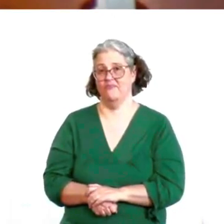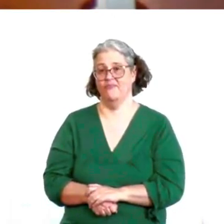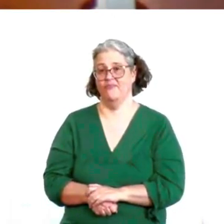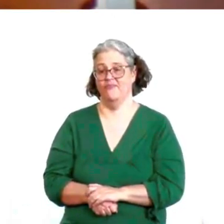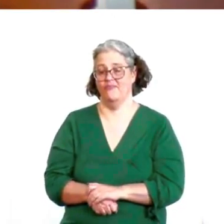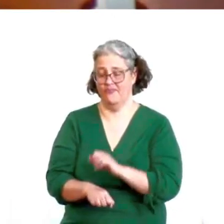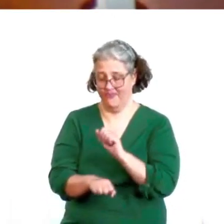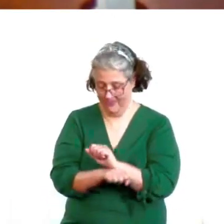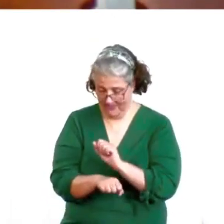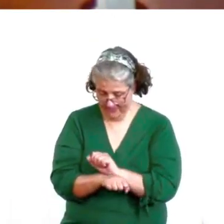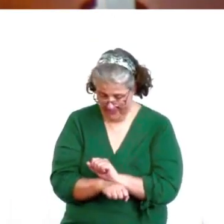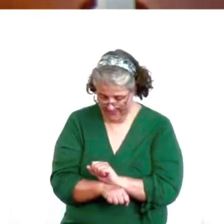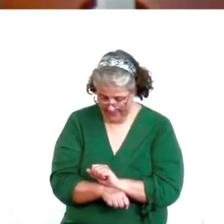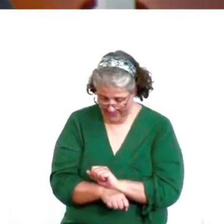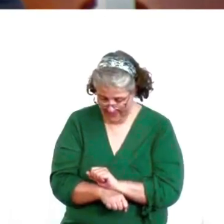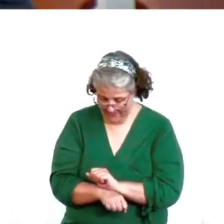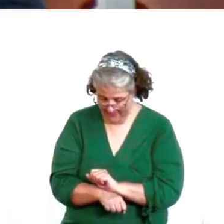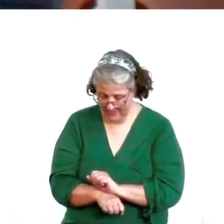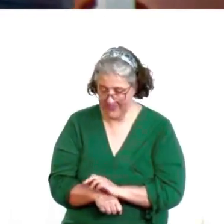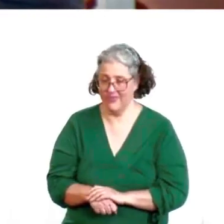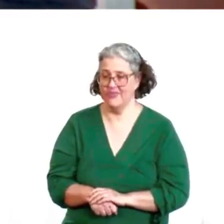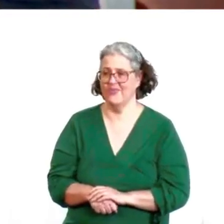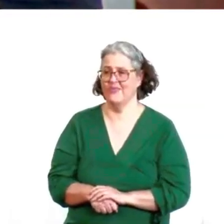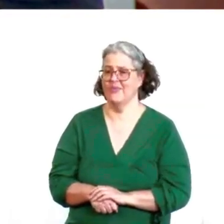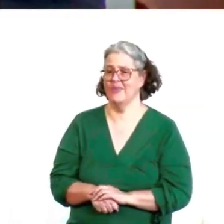Lembra que Abraão reivindicou Canaã para Deus?